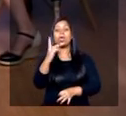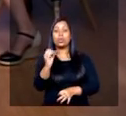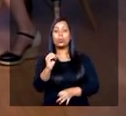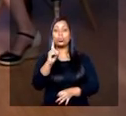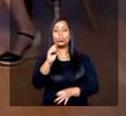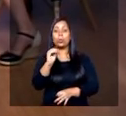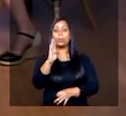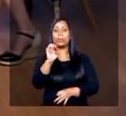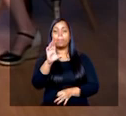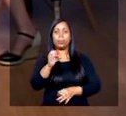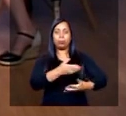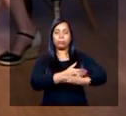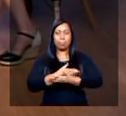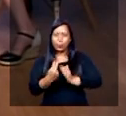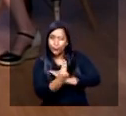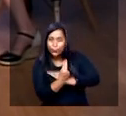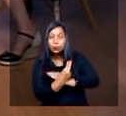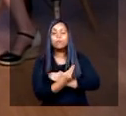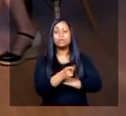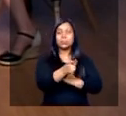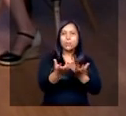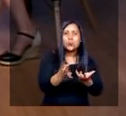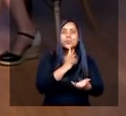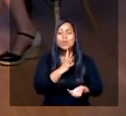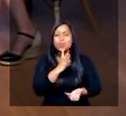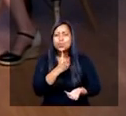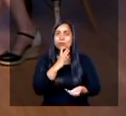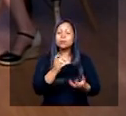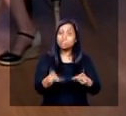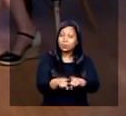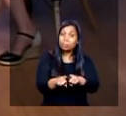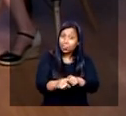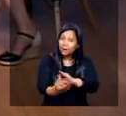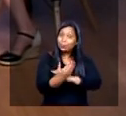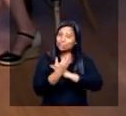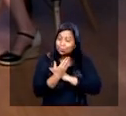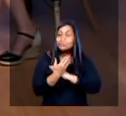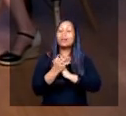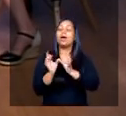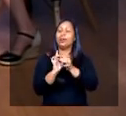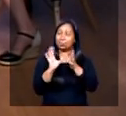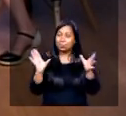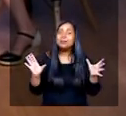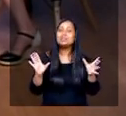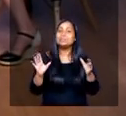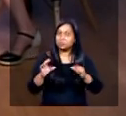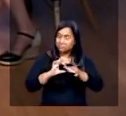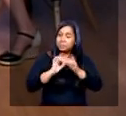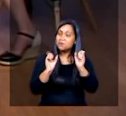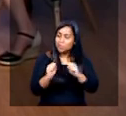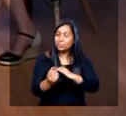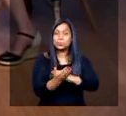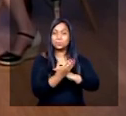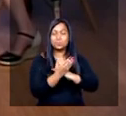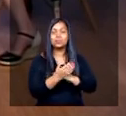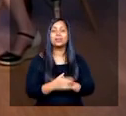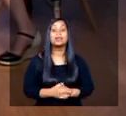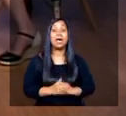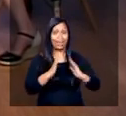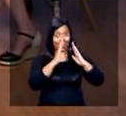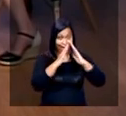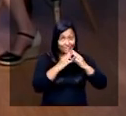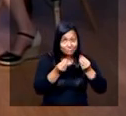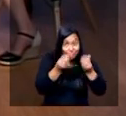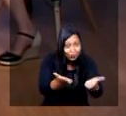aí os contatos se você quiser conhecer também essa iniciativa e se quiser colaborar também, elas estão aqui ótimo. À disposição. Quem tiver